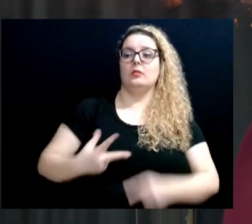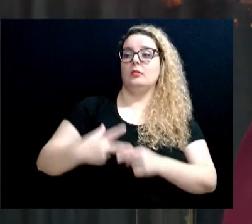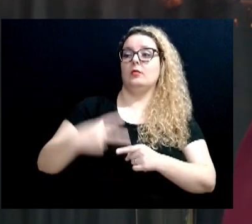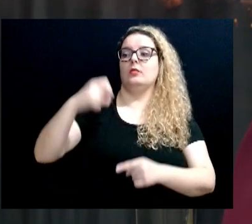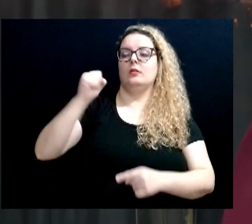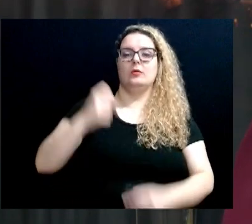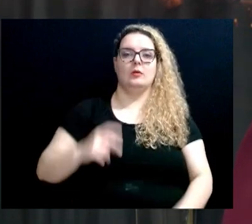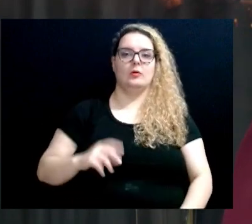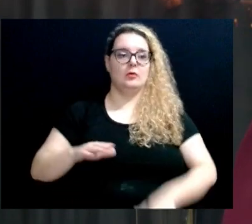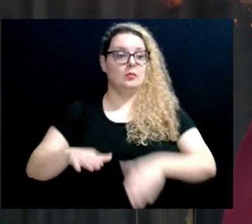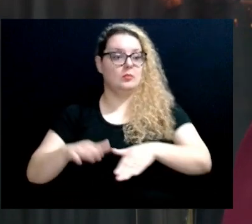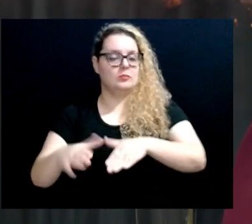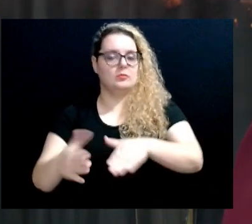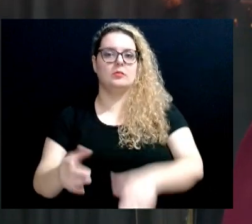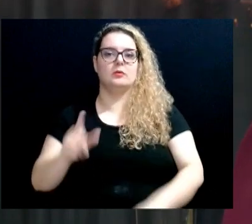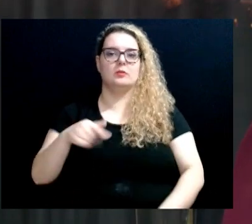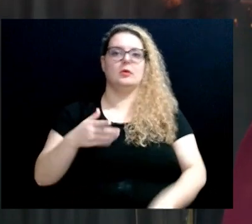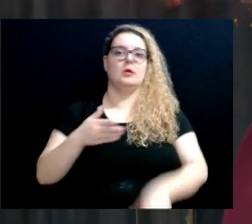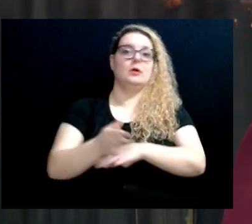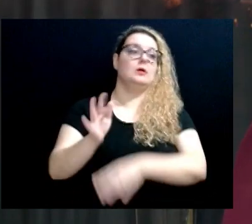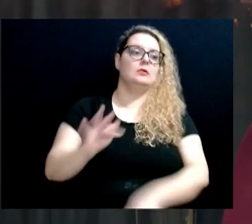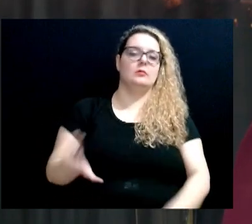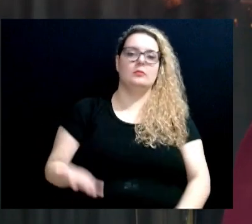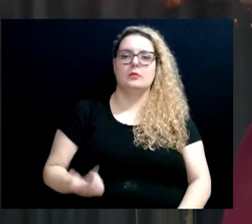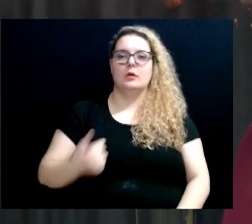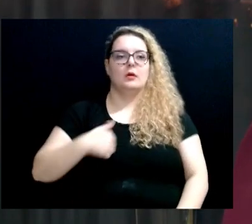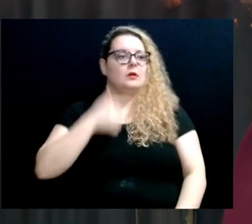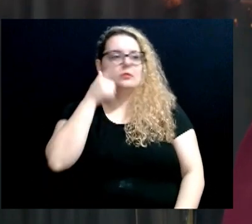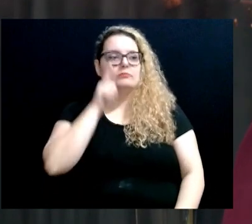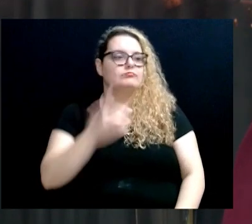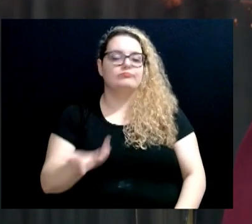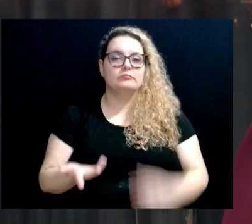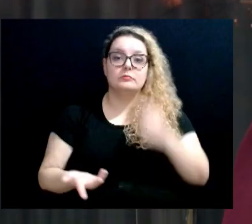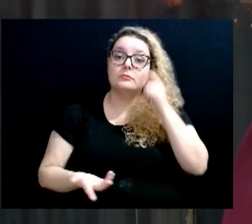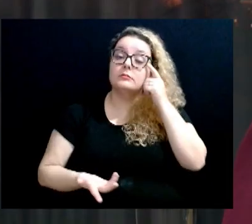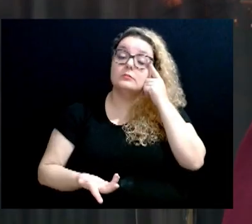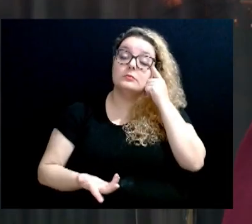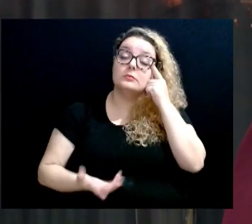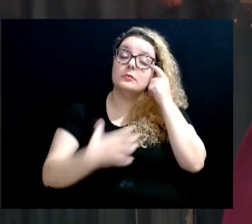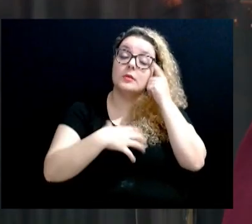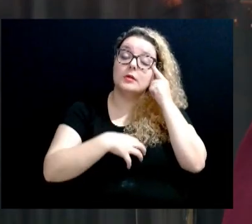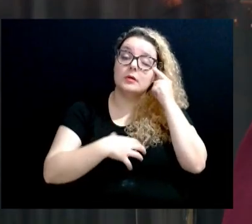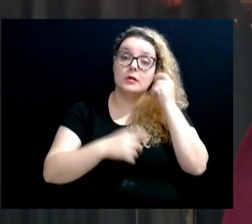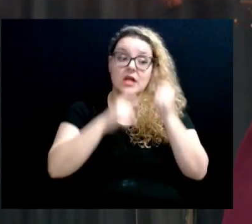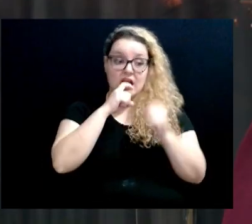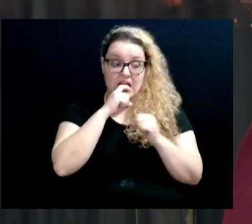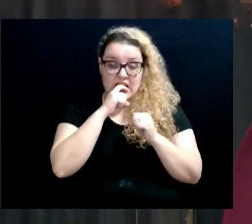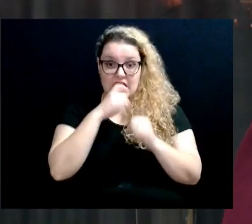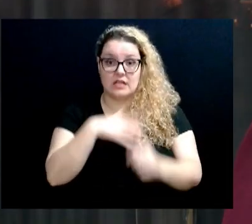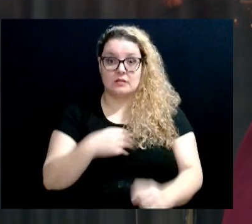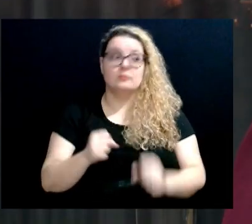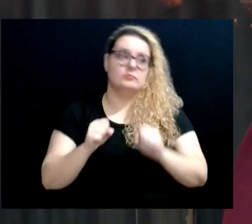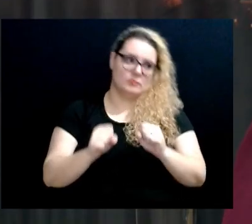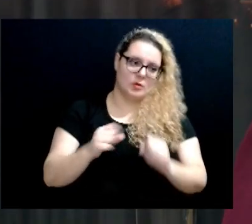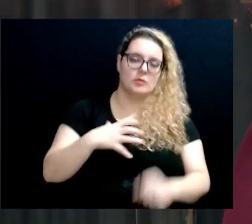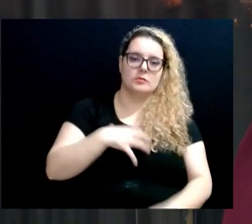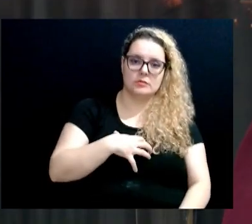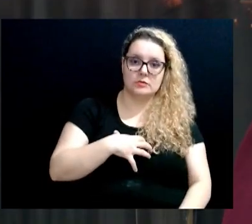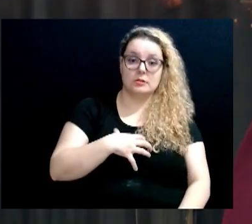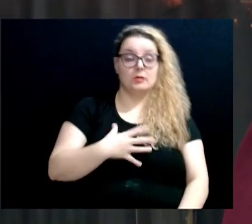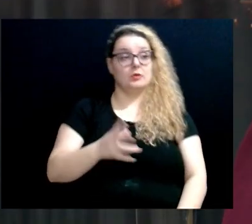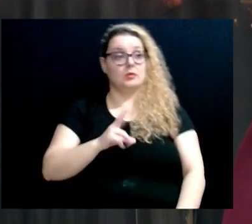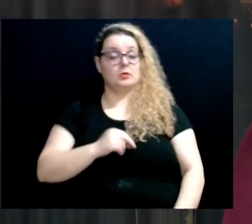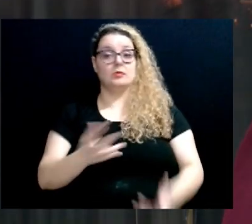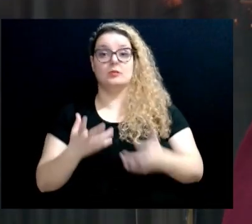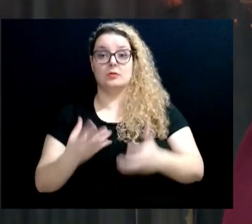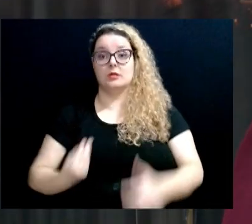passo, que é entrar na faculdade. Eu não entrei. Eu sinto uma inveja por esse meu filho, posso sentir. Pô, eu gostaria de ter vivenciado isso na